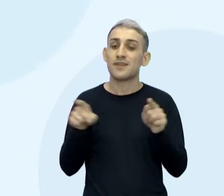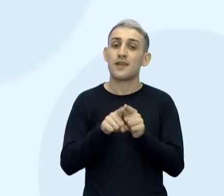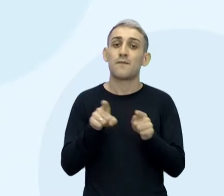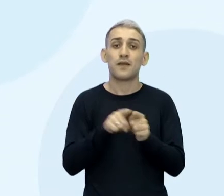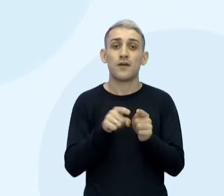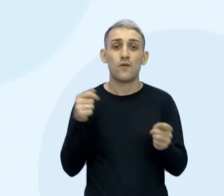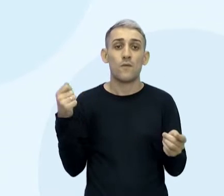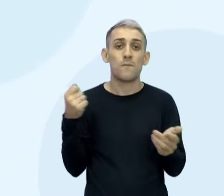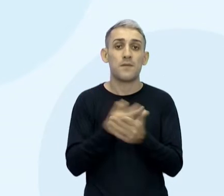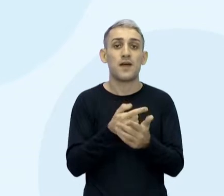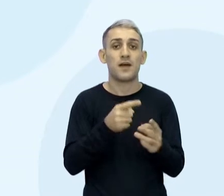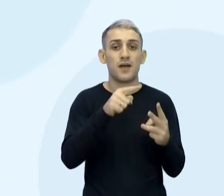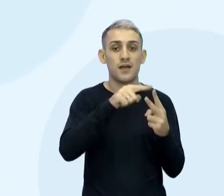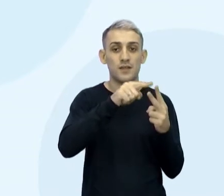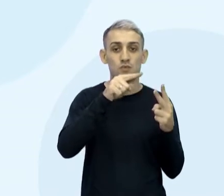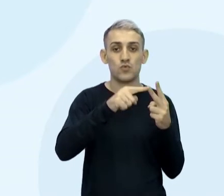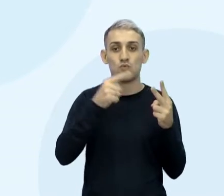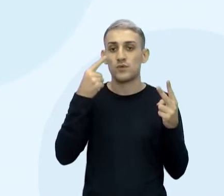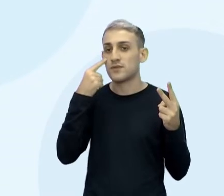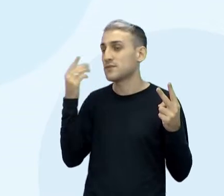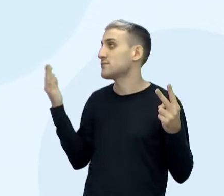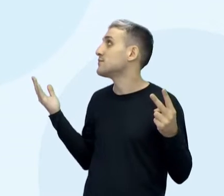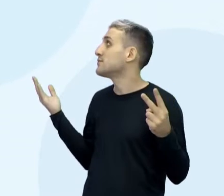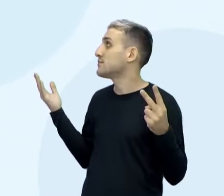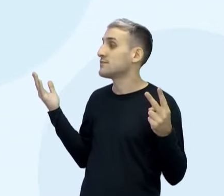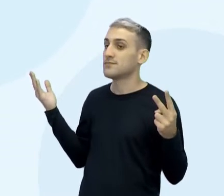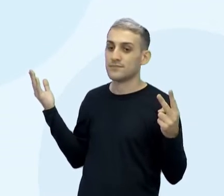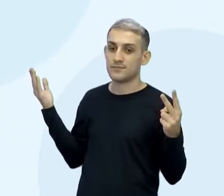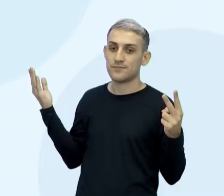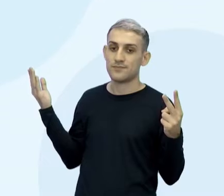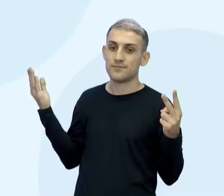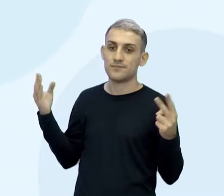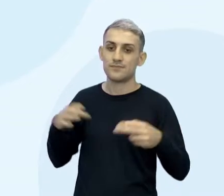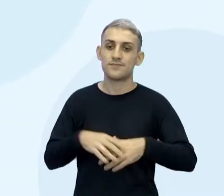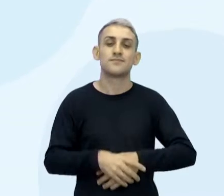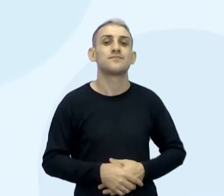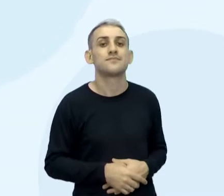e 2 bermudas.